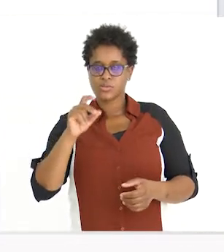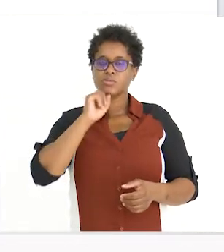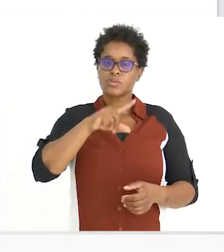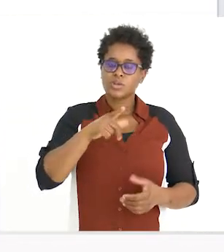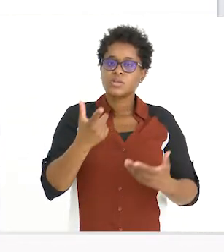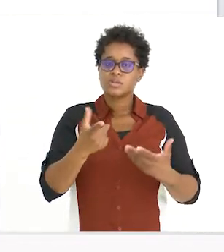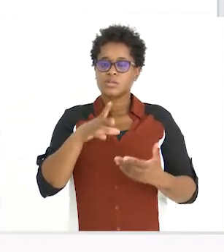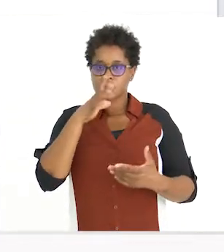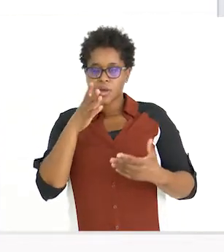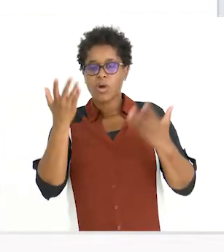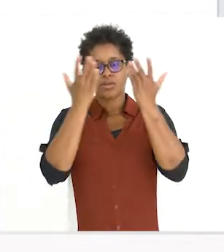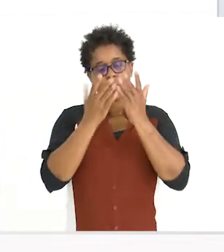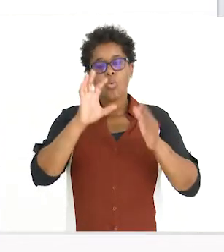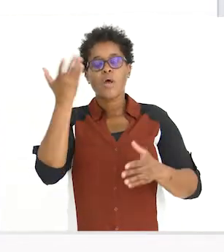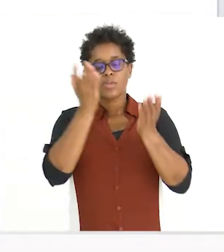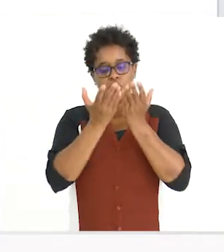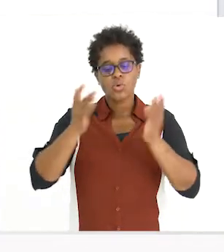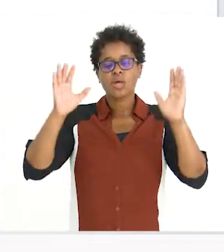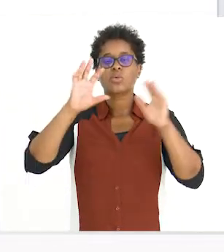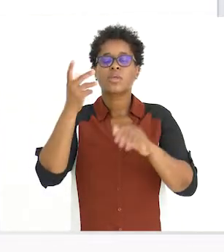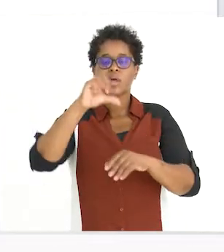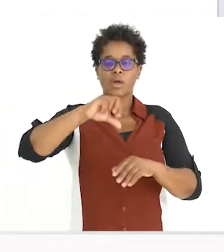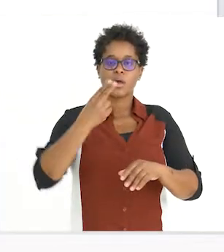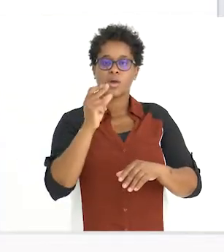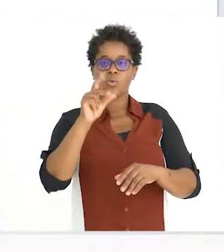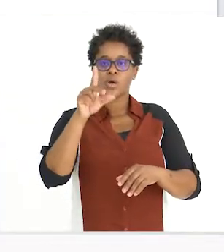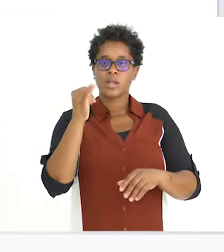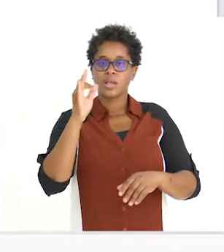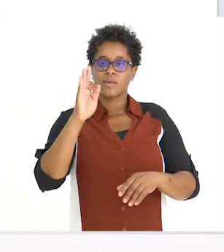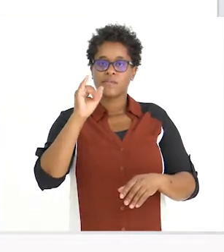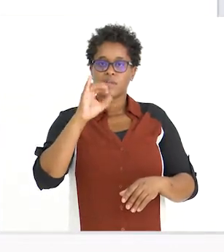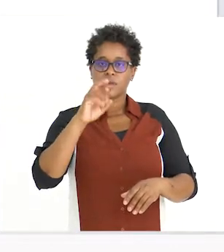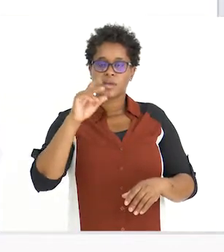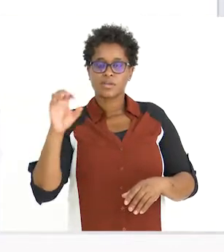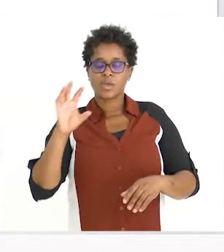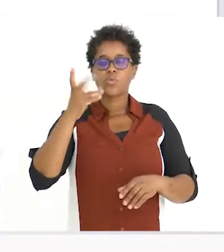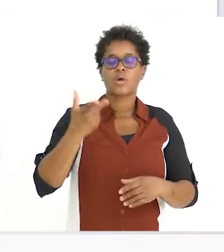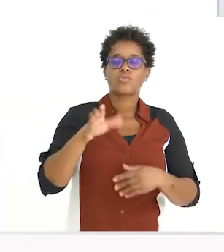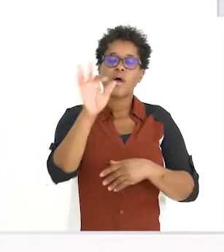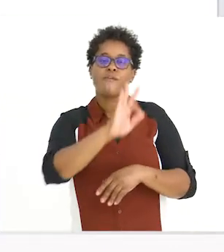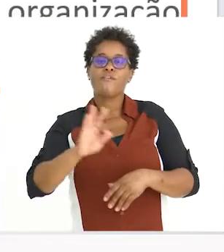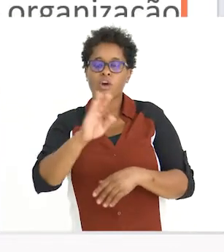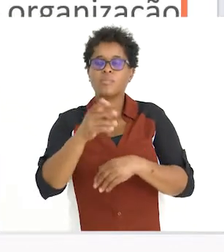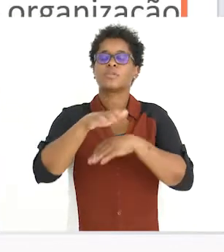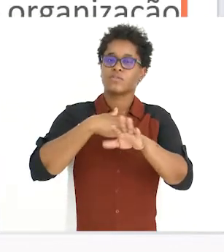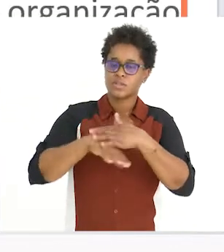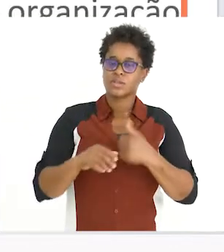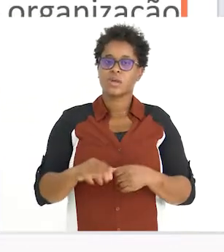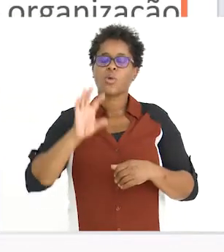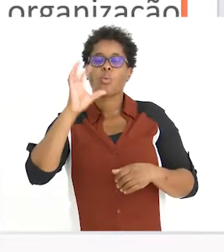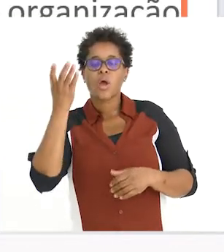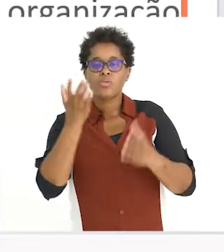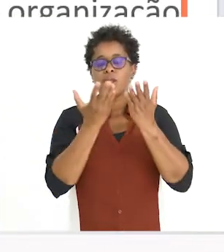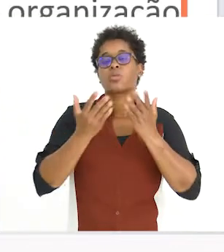natureza, quanto à sua qualificação e quanto ao modo de execução. Quanto à